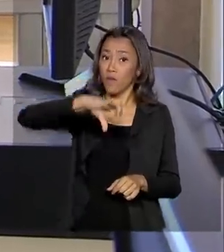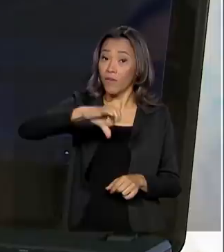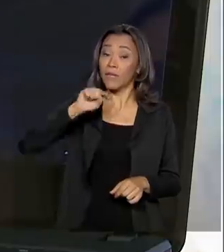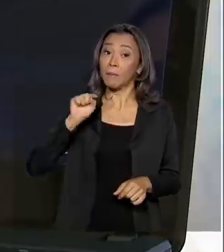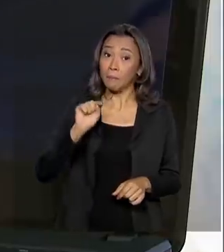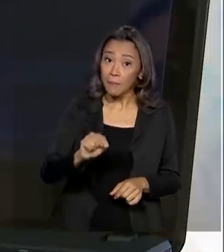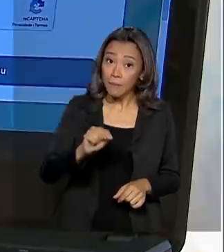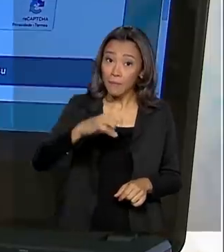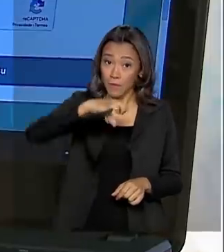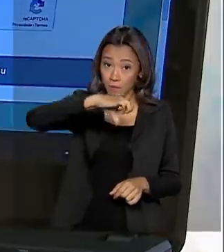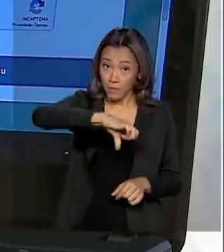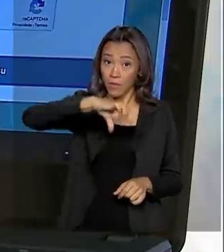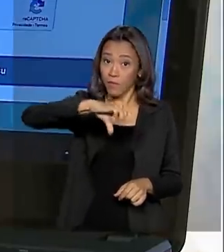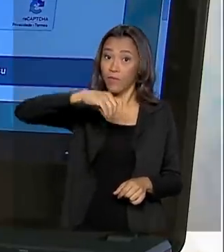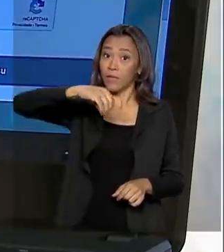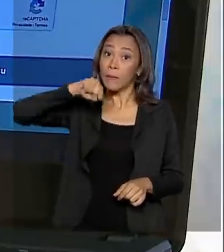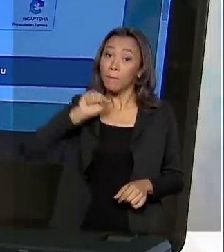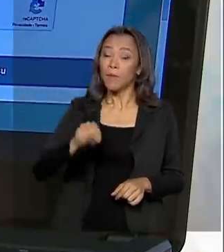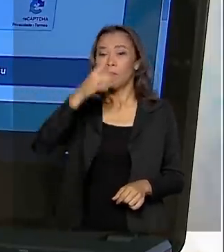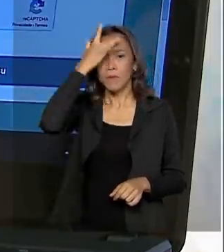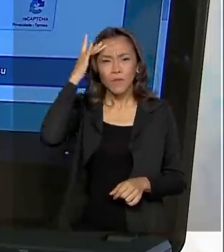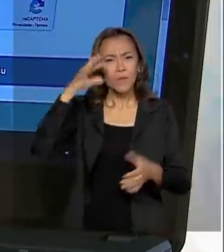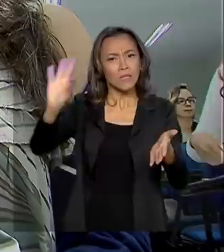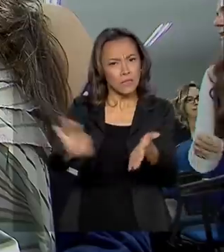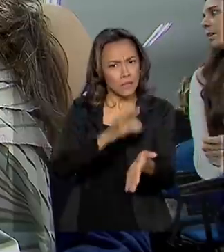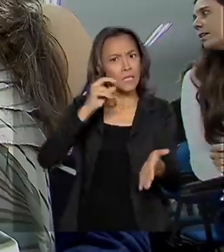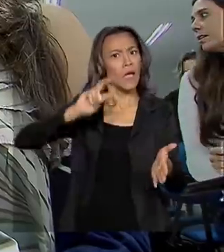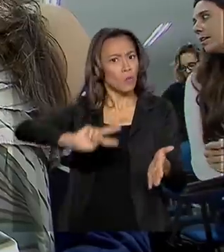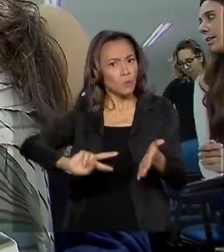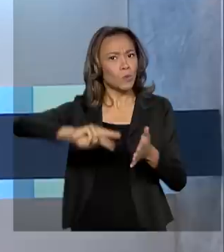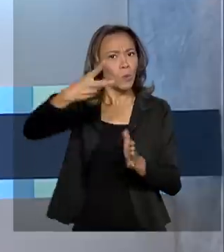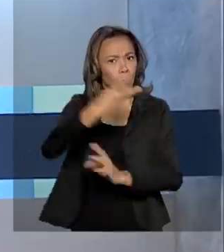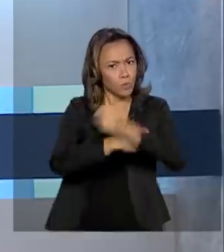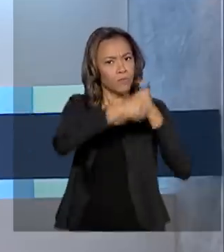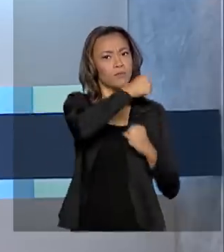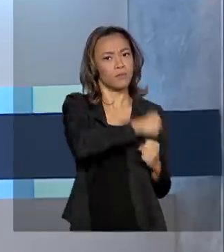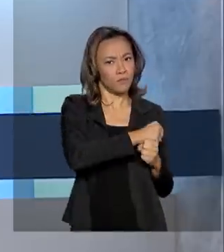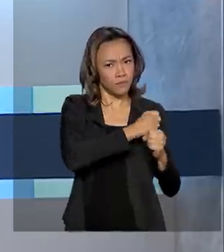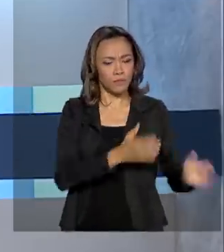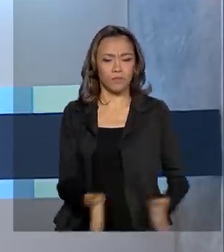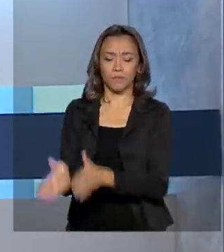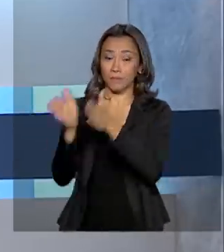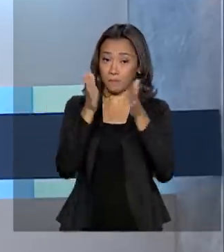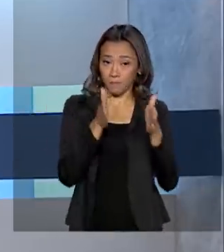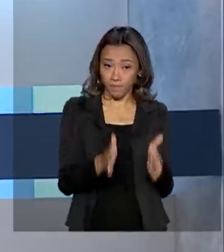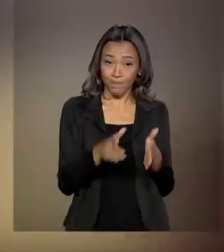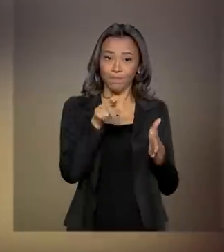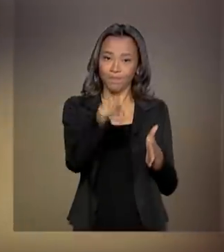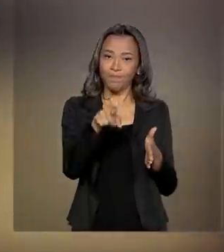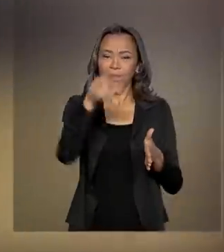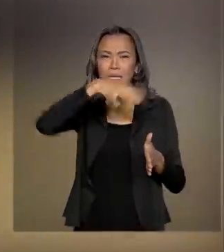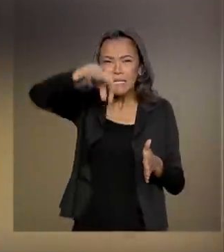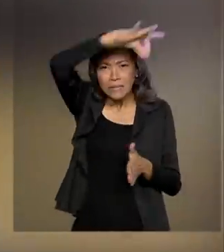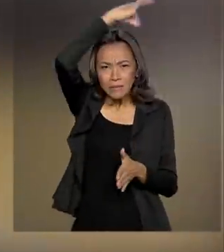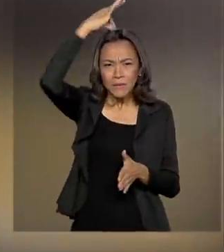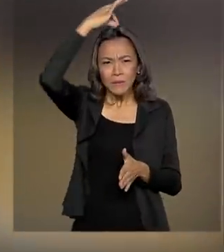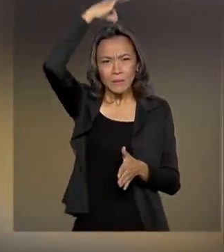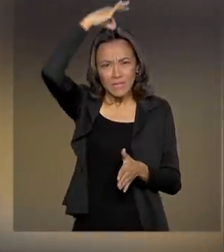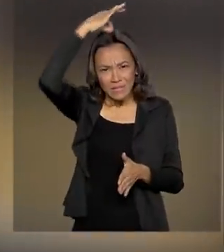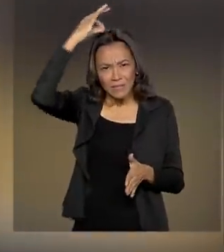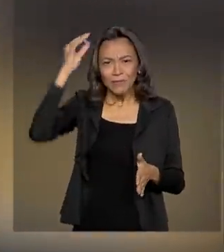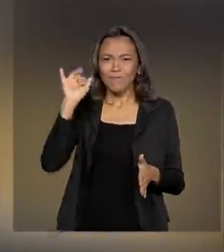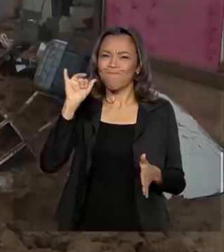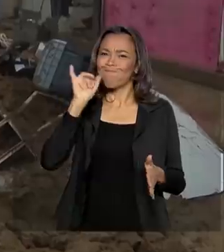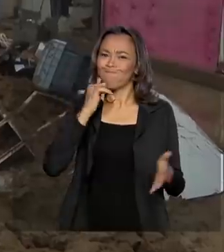pessoas inscritas o número é mais que o dobro do ano anterior veja também espírito santo tem decretado